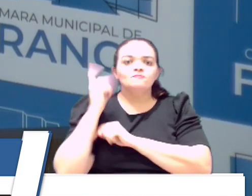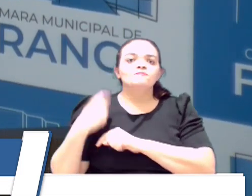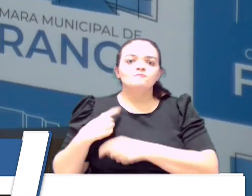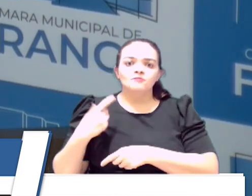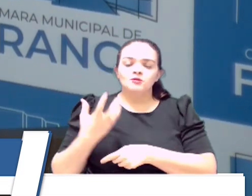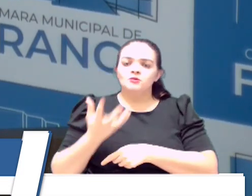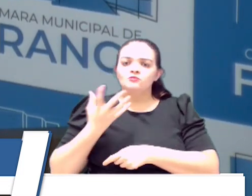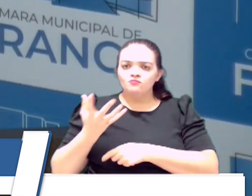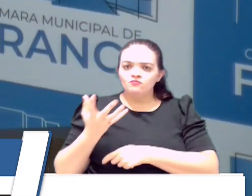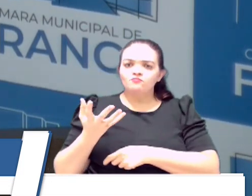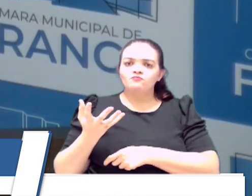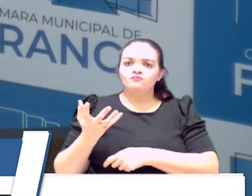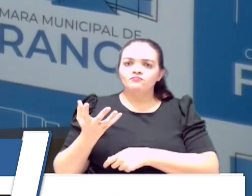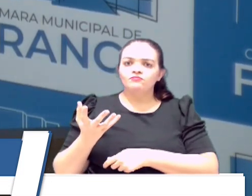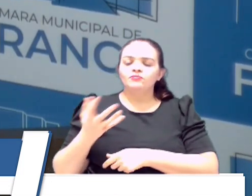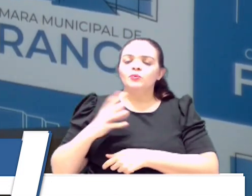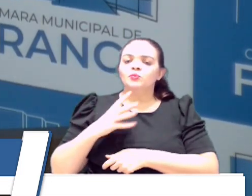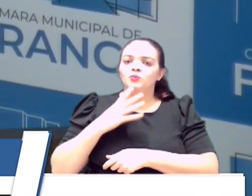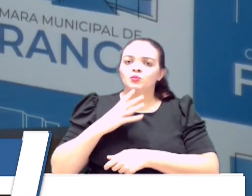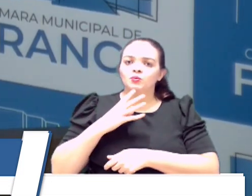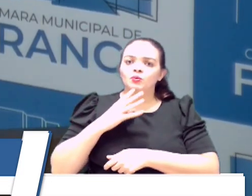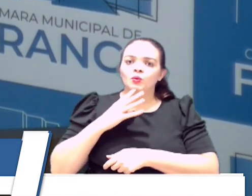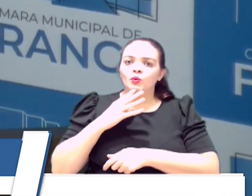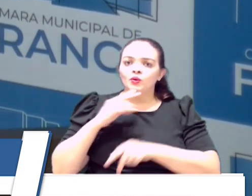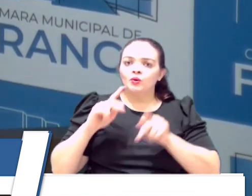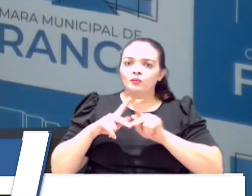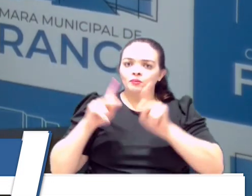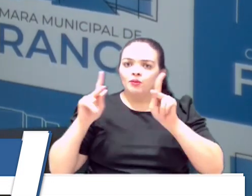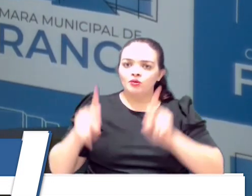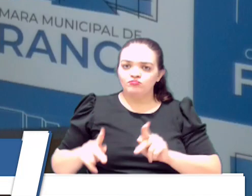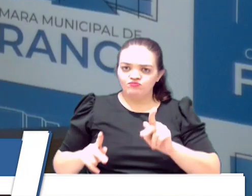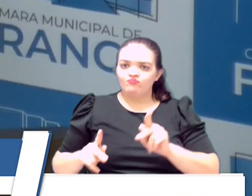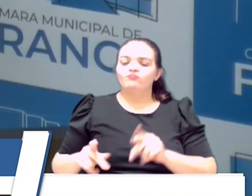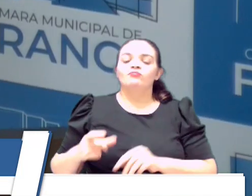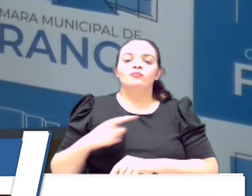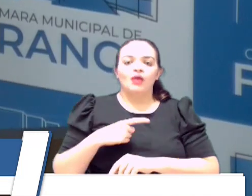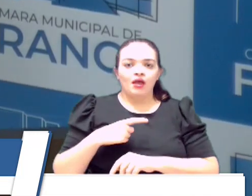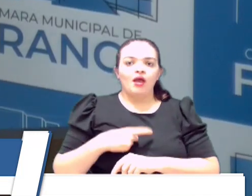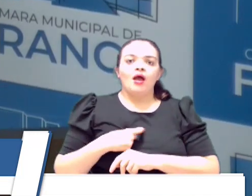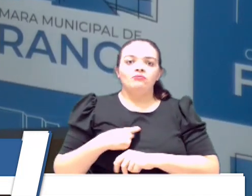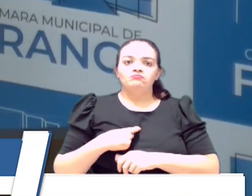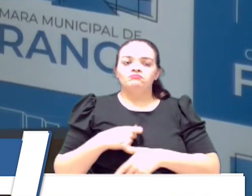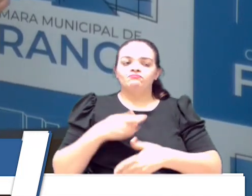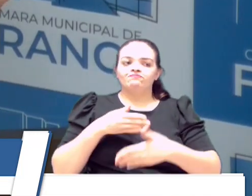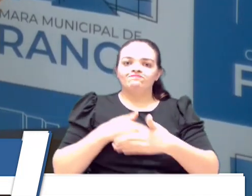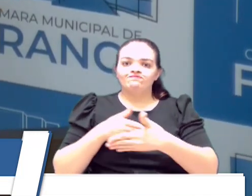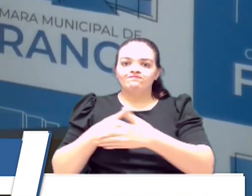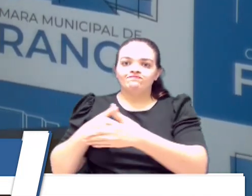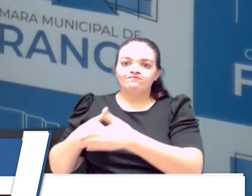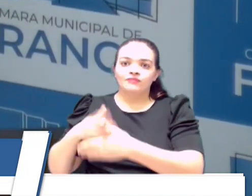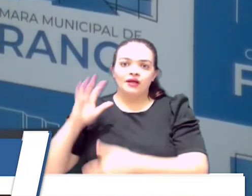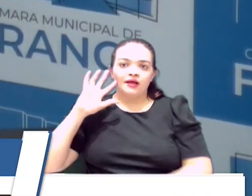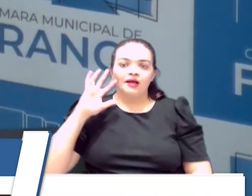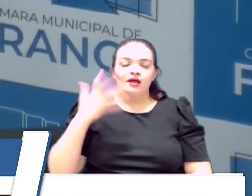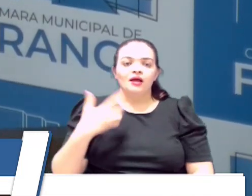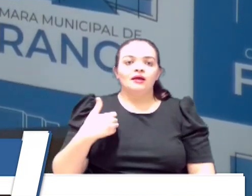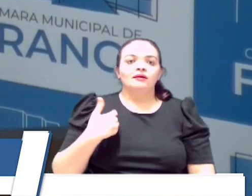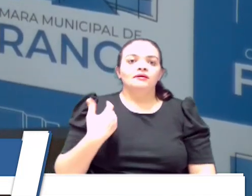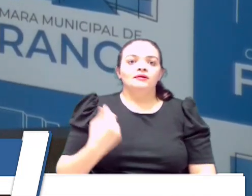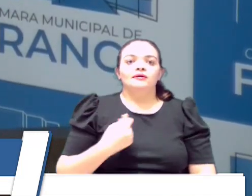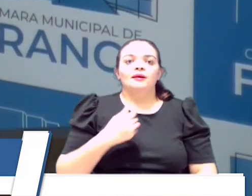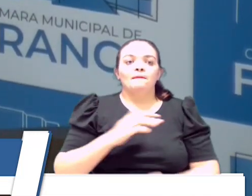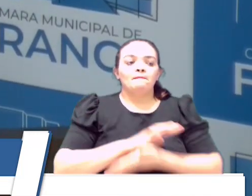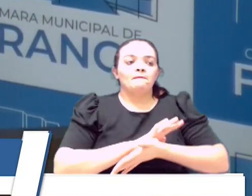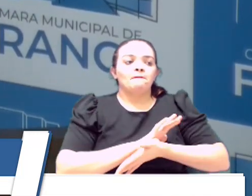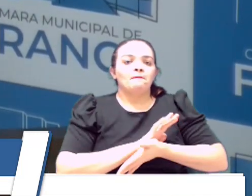quer conhecer a Flor da Vida. Eu enfrentei algumas situações de